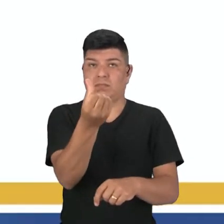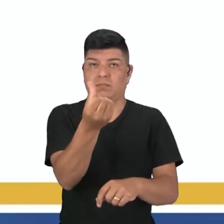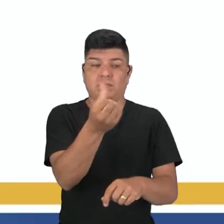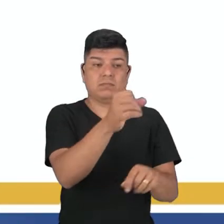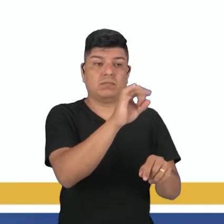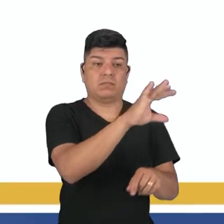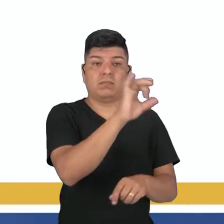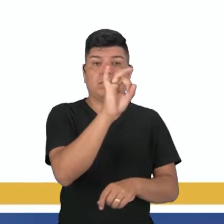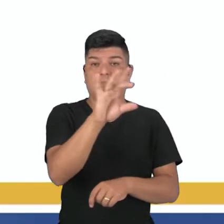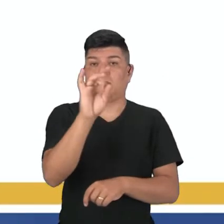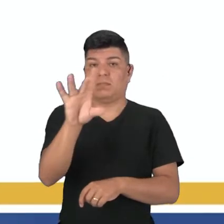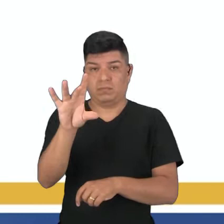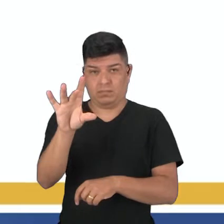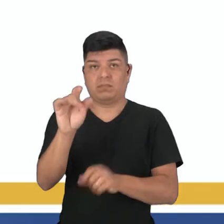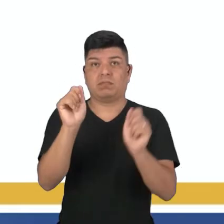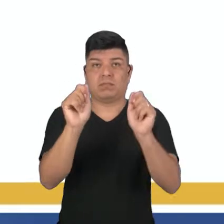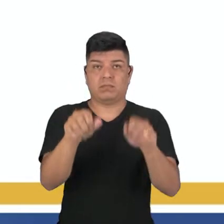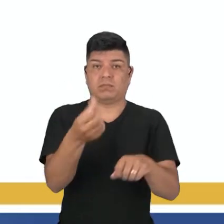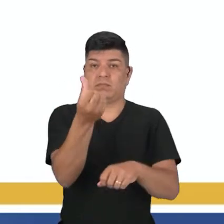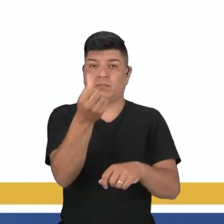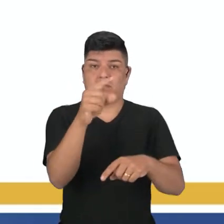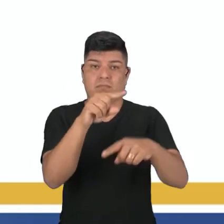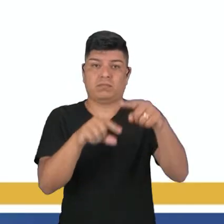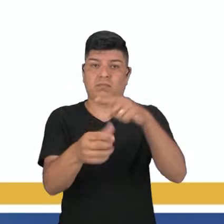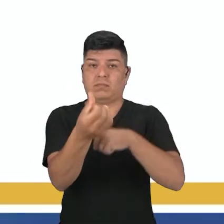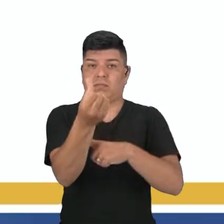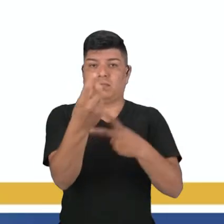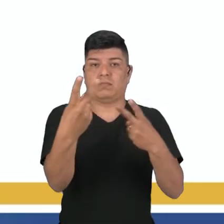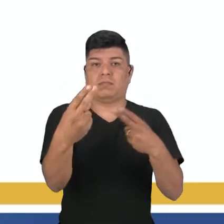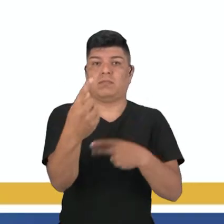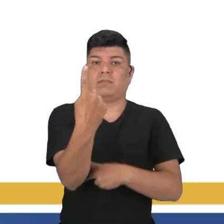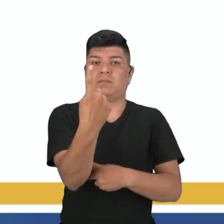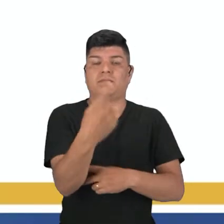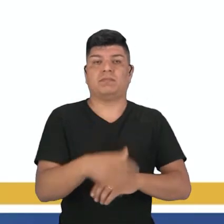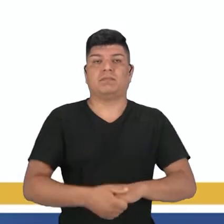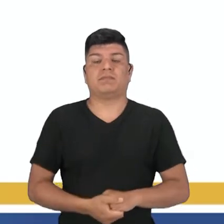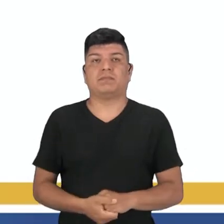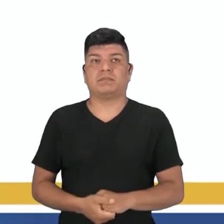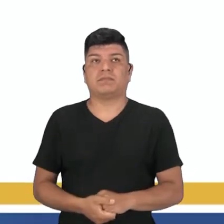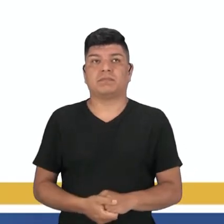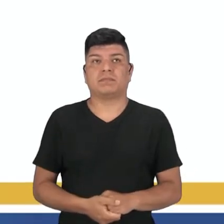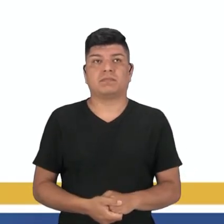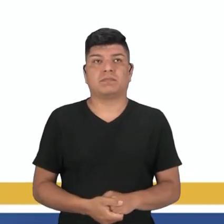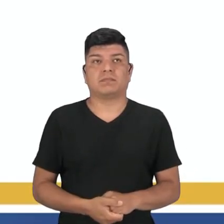cada suporte com um jogo, pois se ele pegar 6 e dividir para 6, irá dar igual a 1.